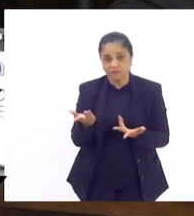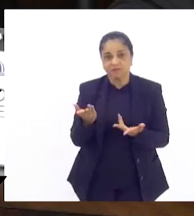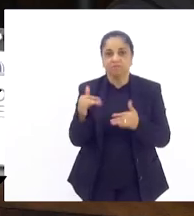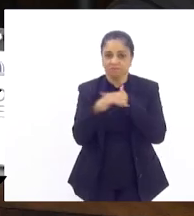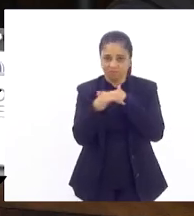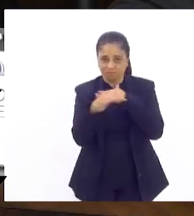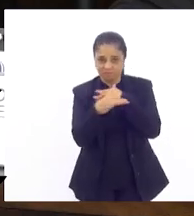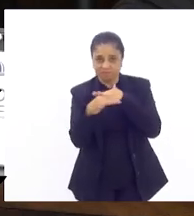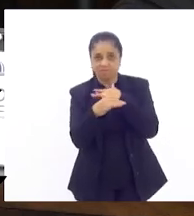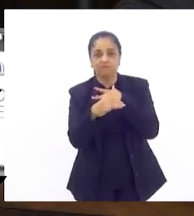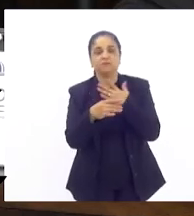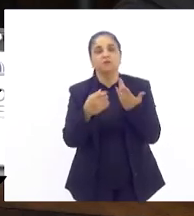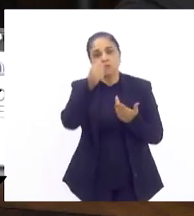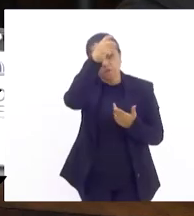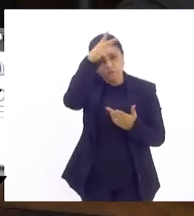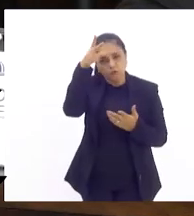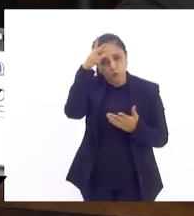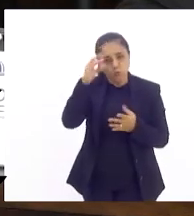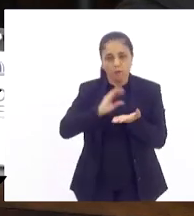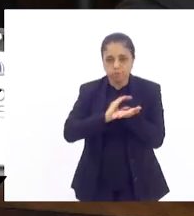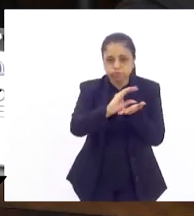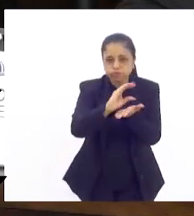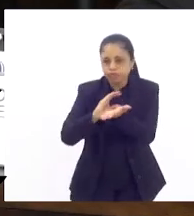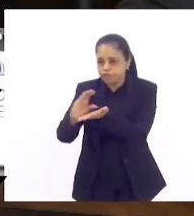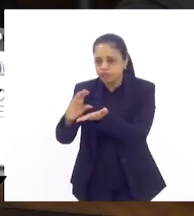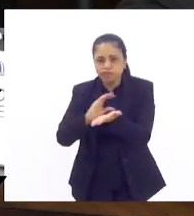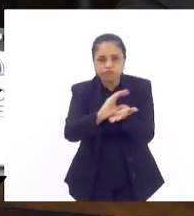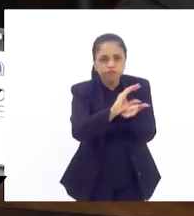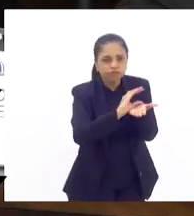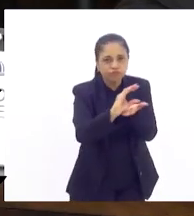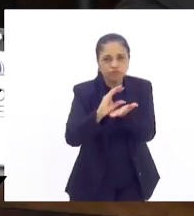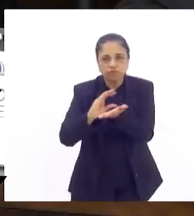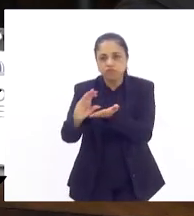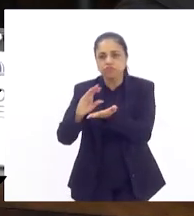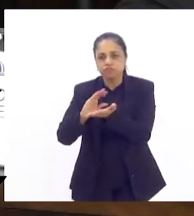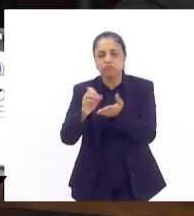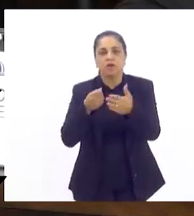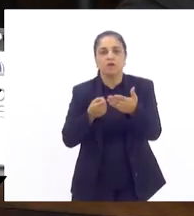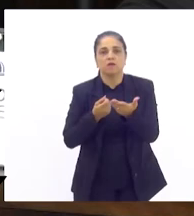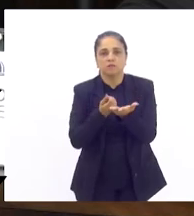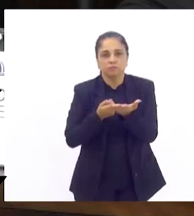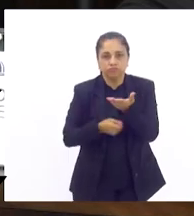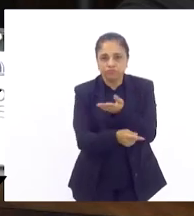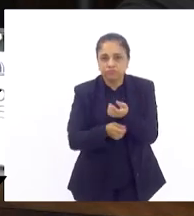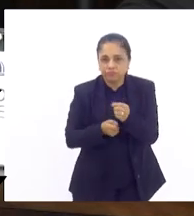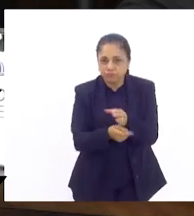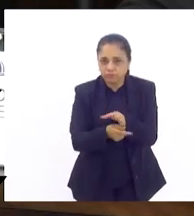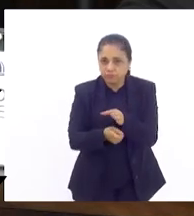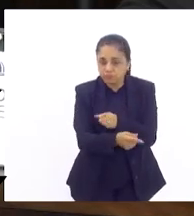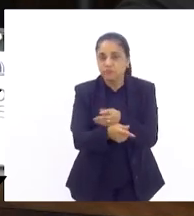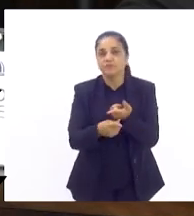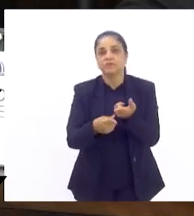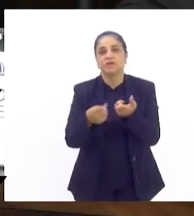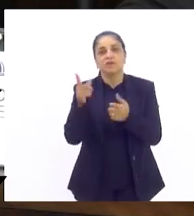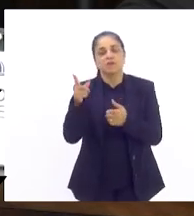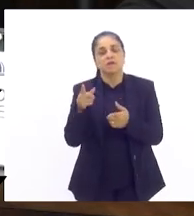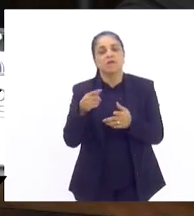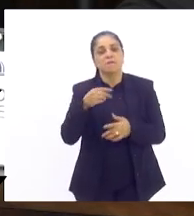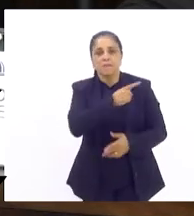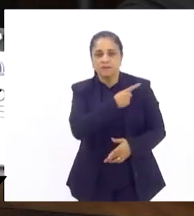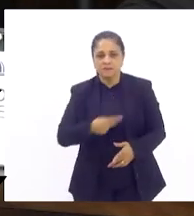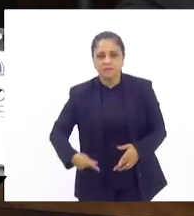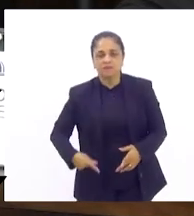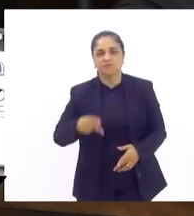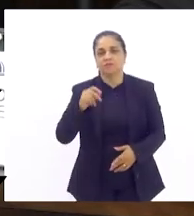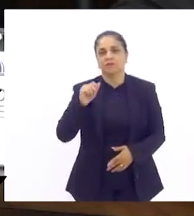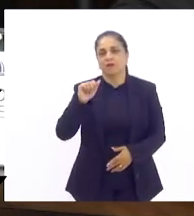investir, ajudar vocês na celeridade desse processo. Então, que vocês possam estar olhando para nós, para o presidente da Senemar, que está